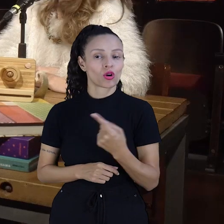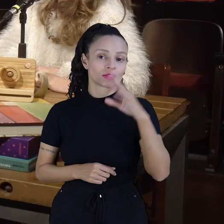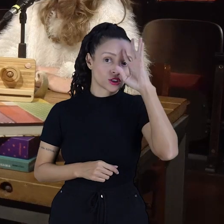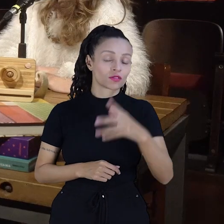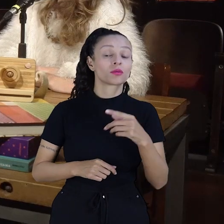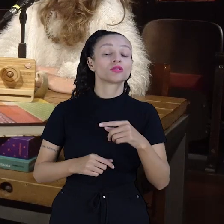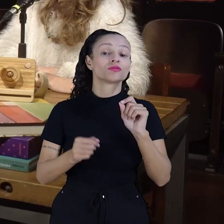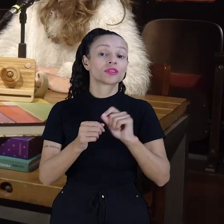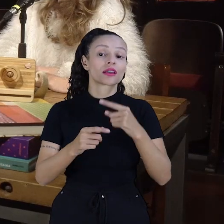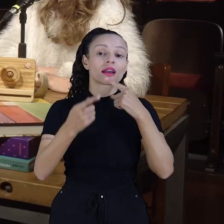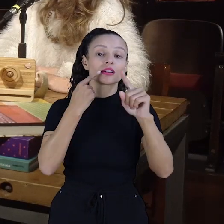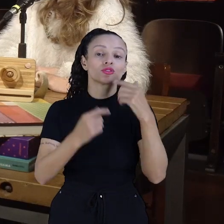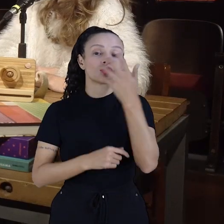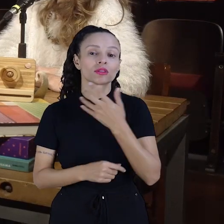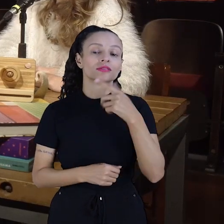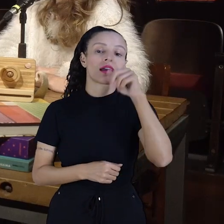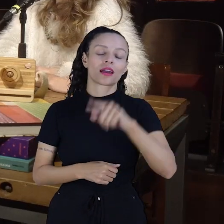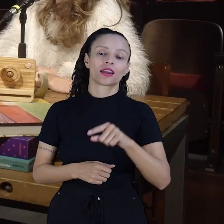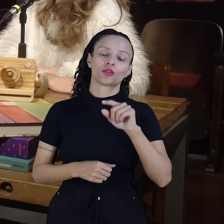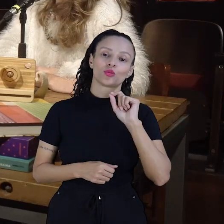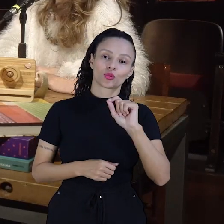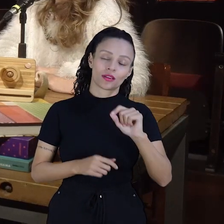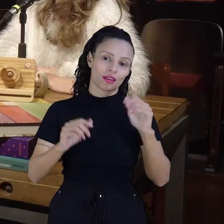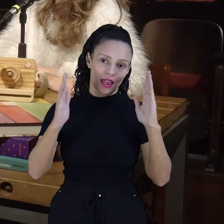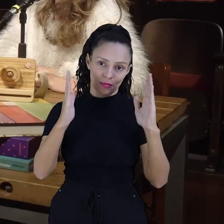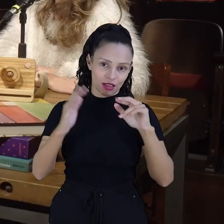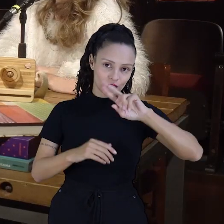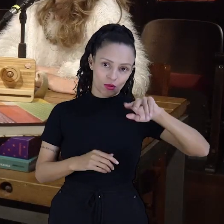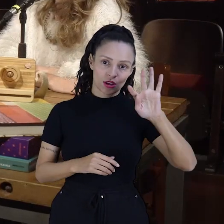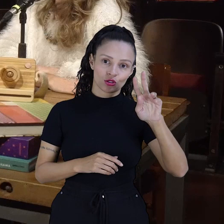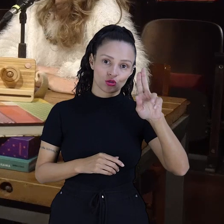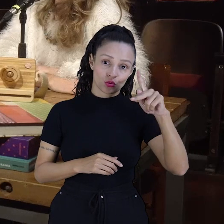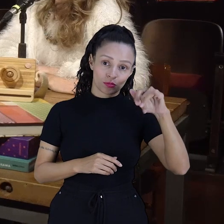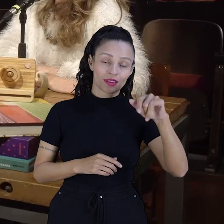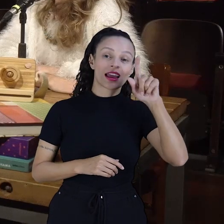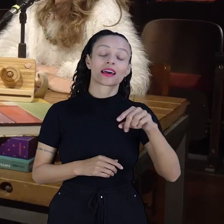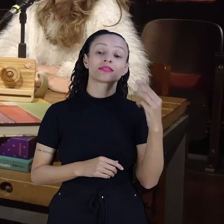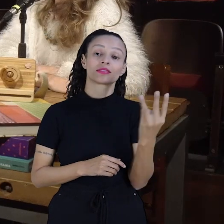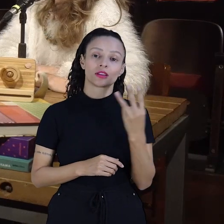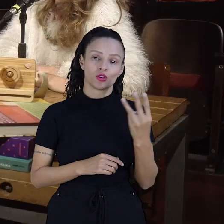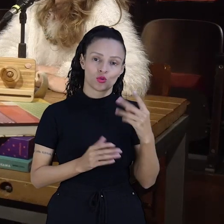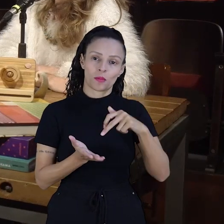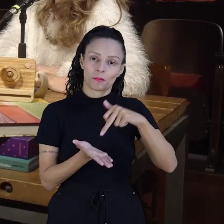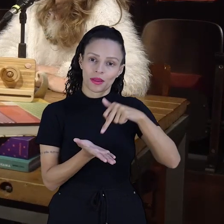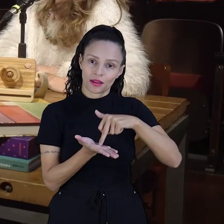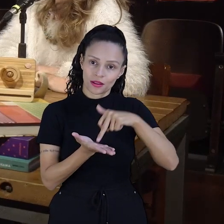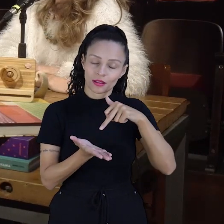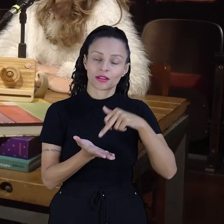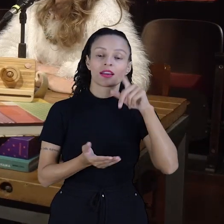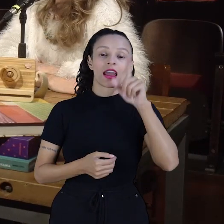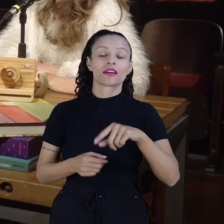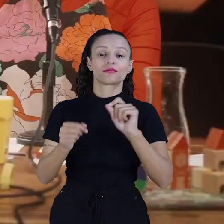fazer canções. A gente chamava assim, porque na época não era Tupi, né? Era Trio Pererê. Vamos